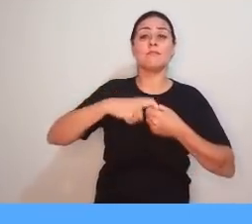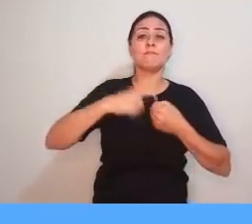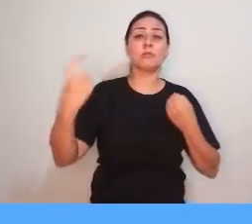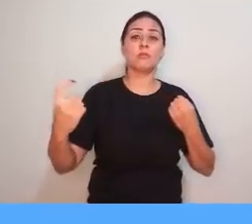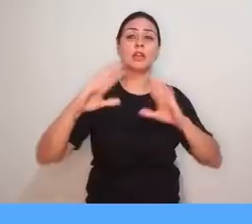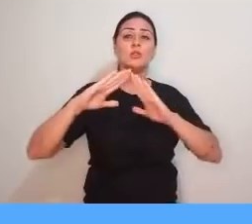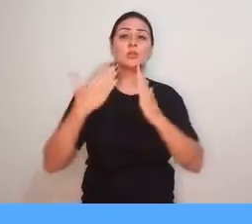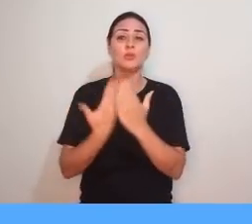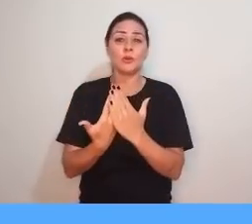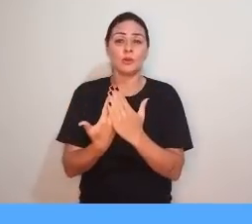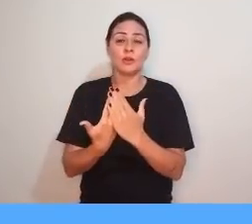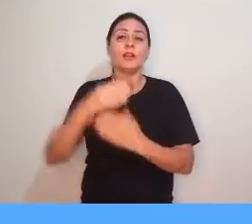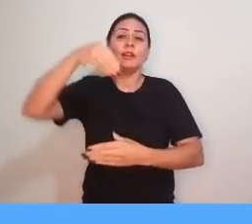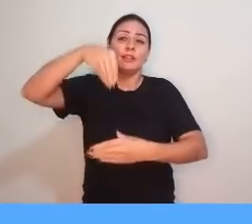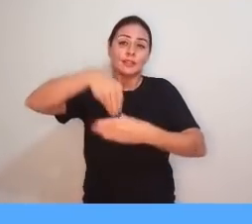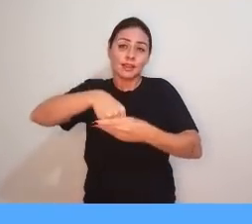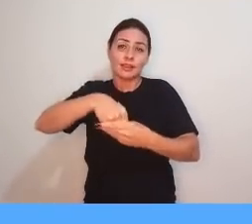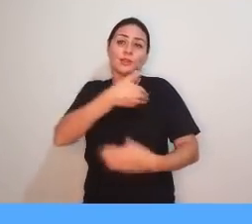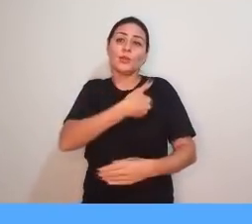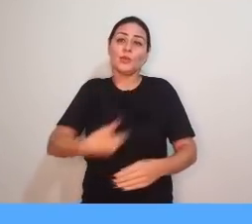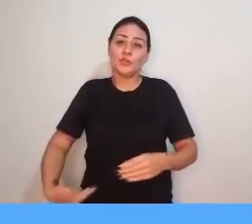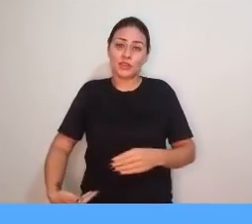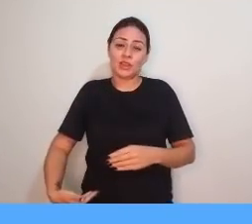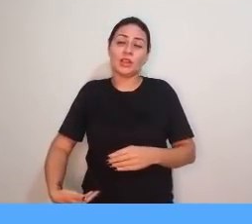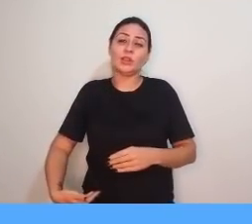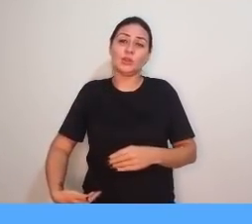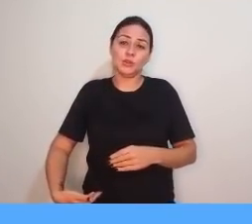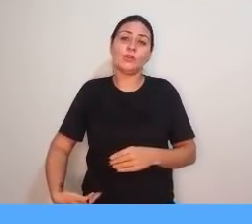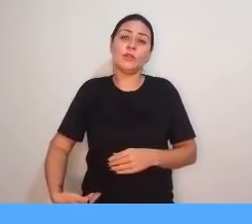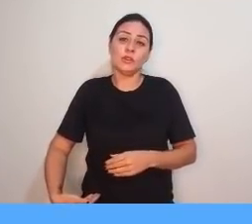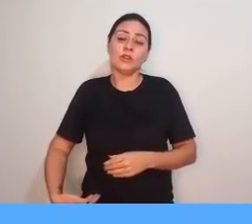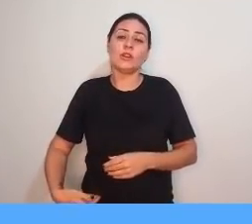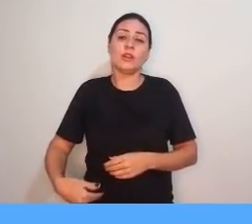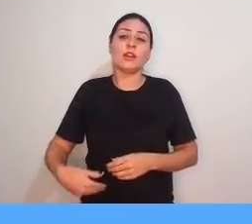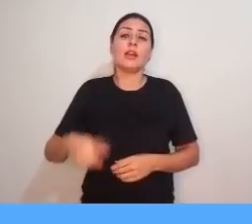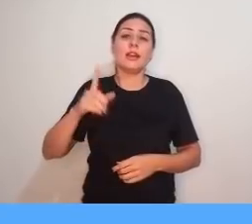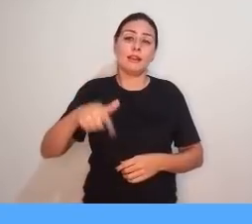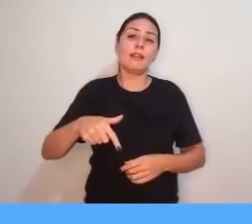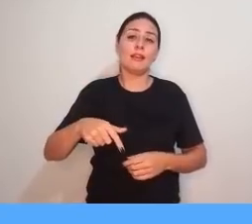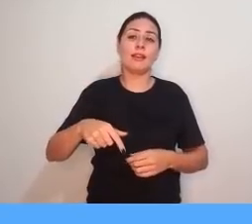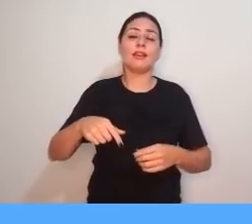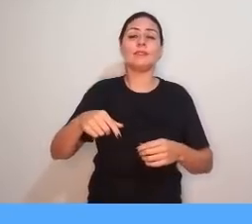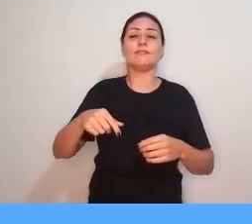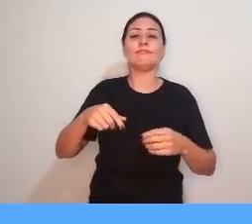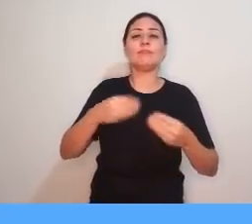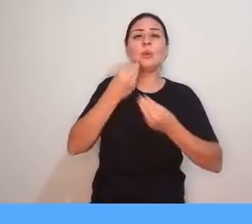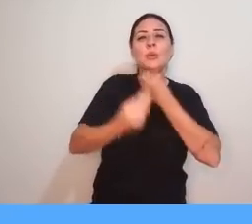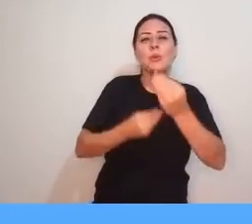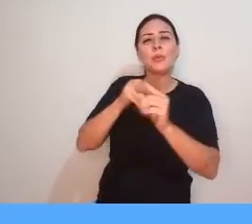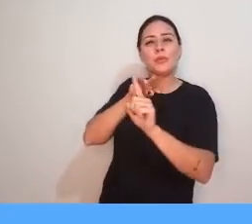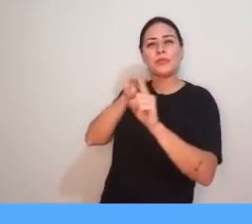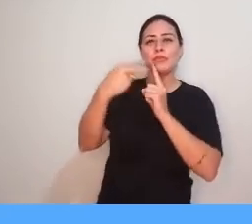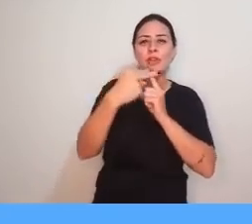centro municipal de educação infantil ali, né, de um olhar, né, sobre um viés mais pedagógico, tanto